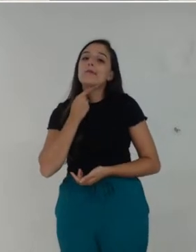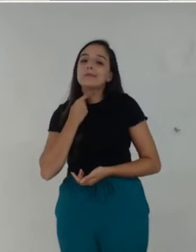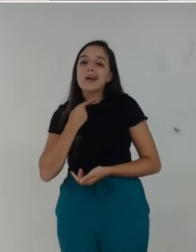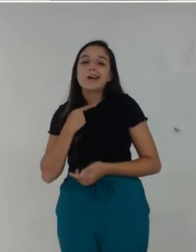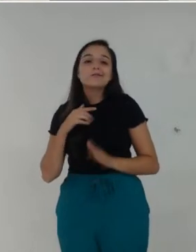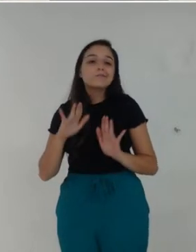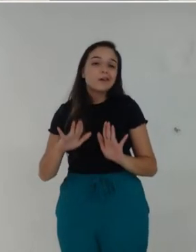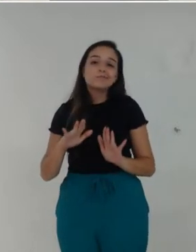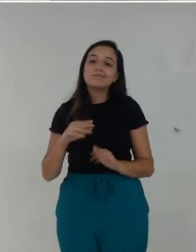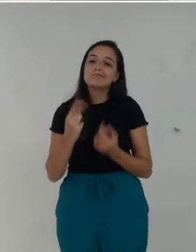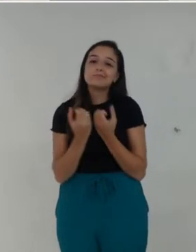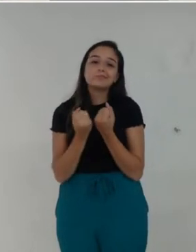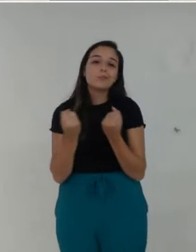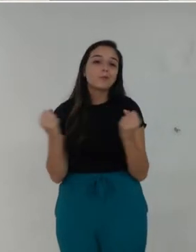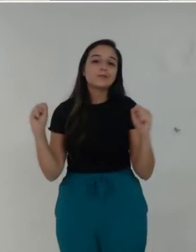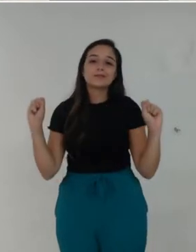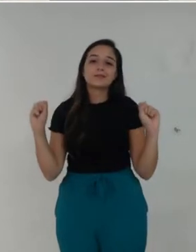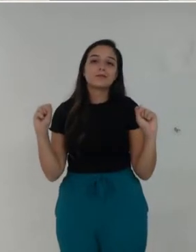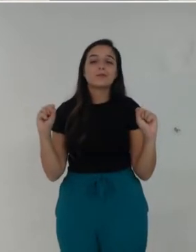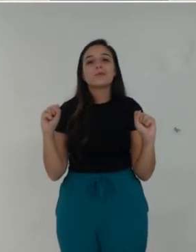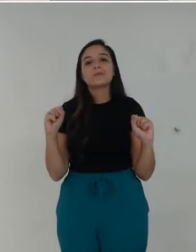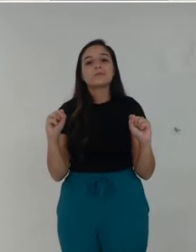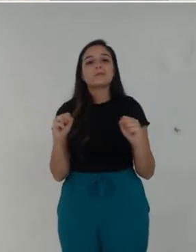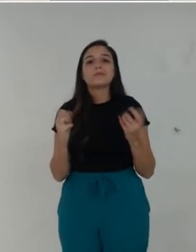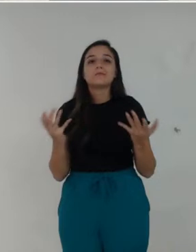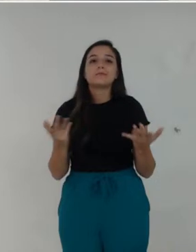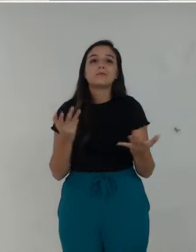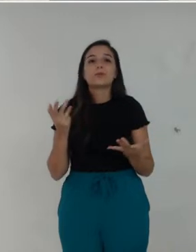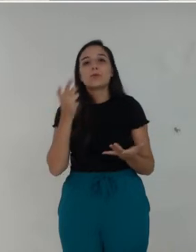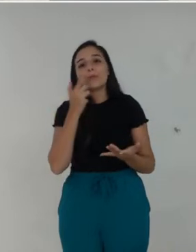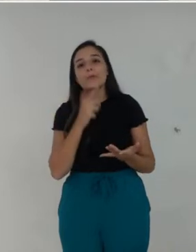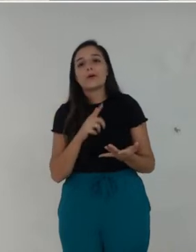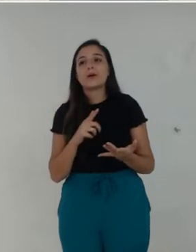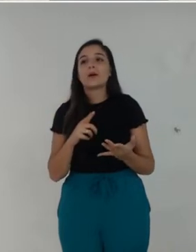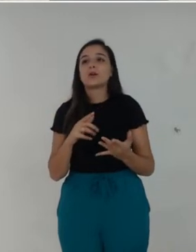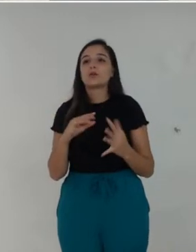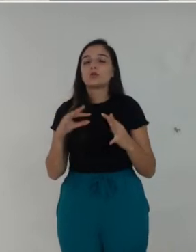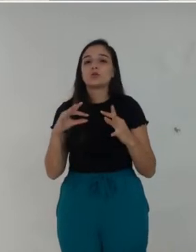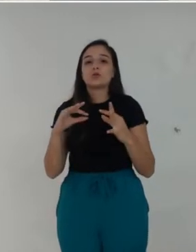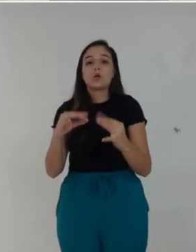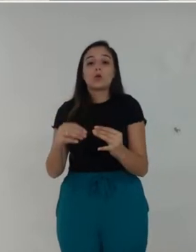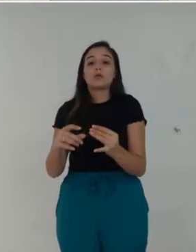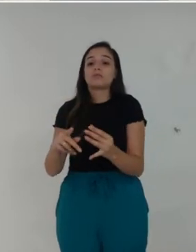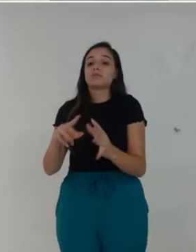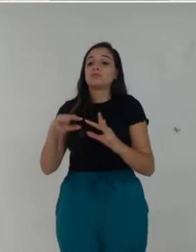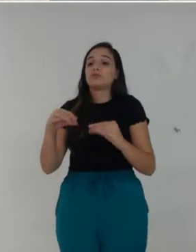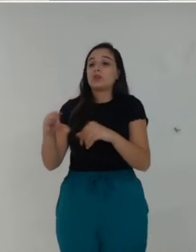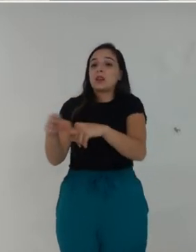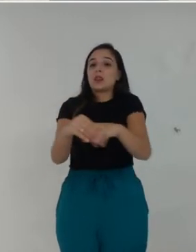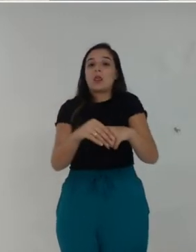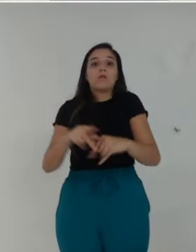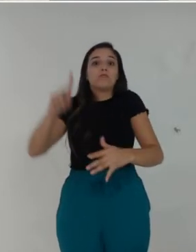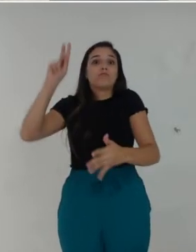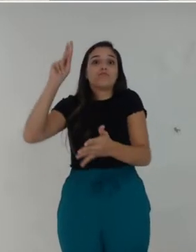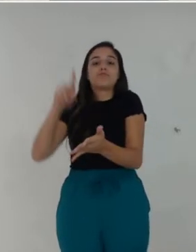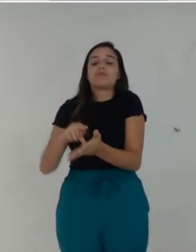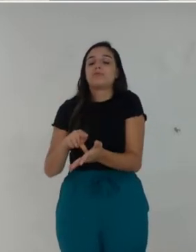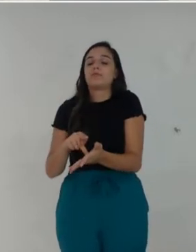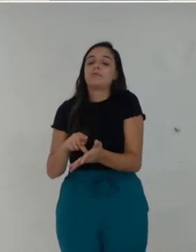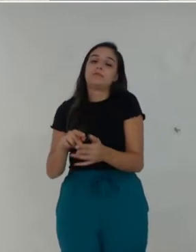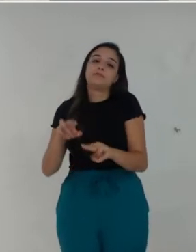jamais sequer se aproximar, né, de algum dado de realidade. Por esse mesmo motivo, é muito